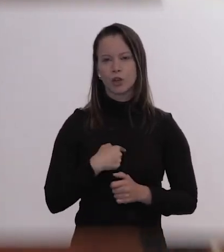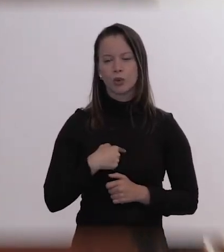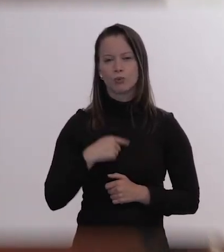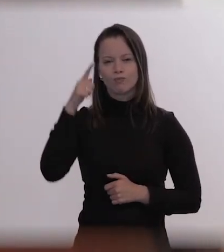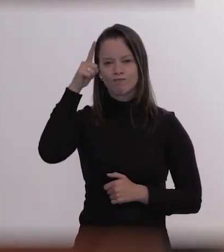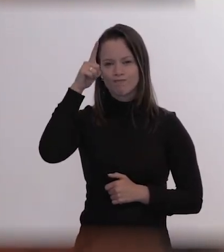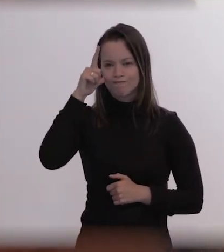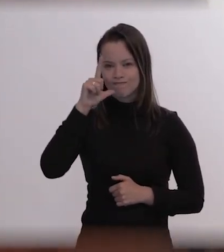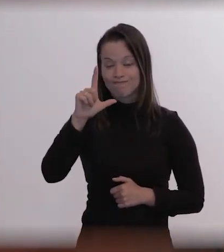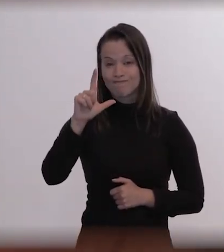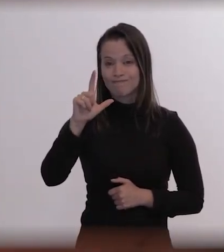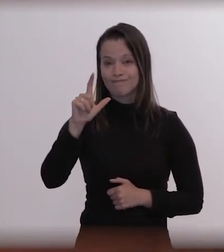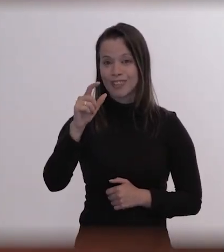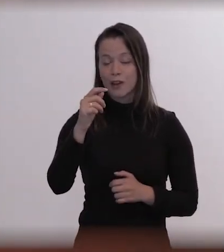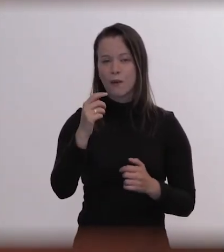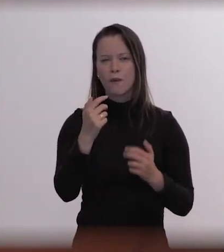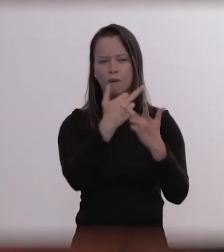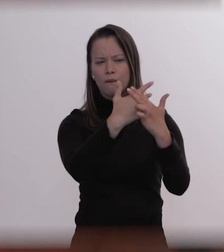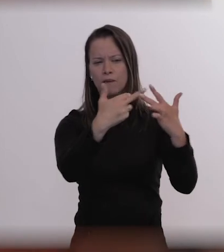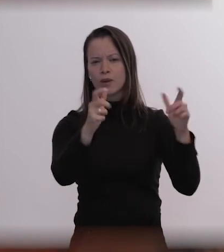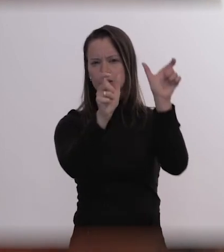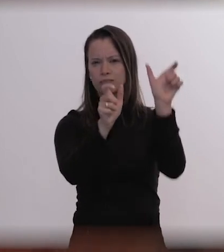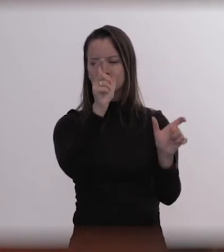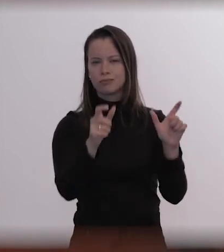nem todos suicidas conseguem,